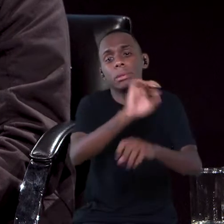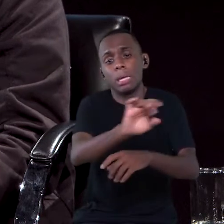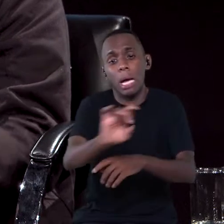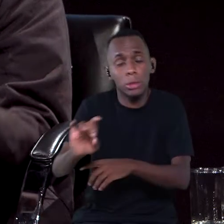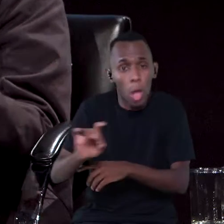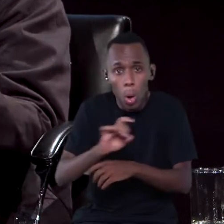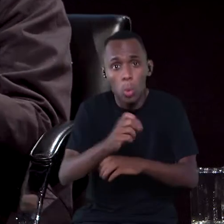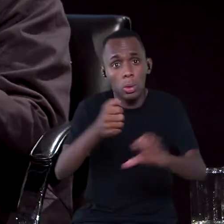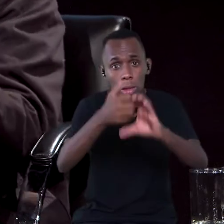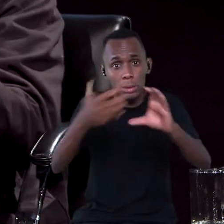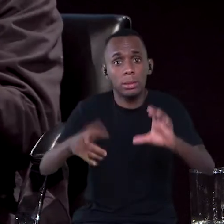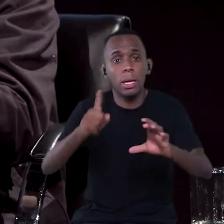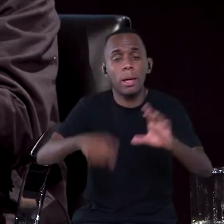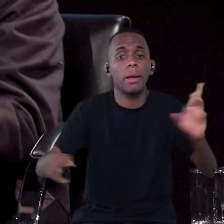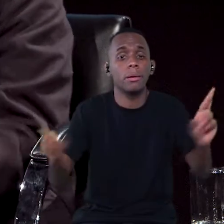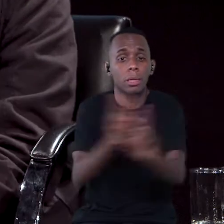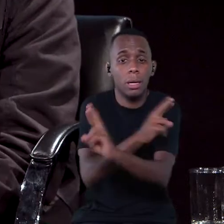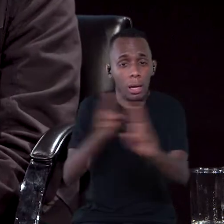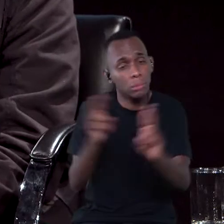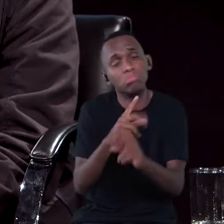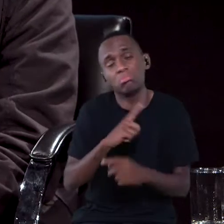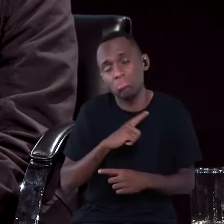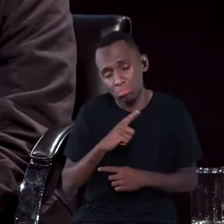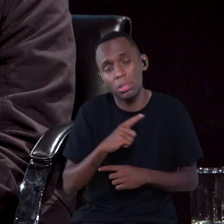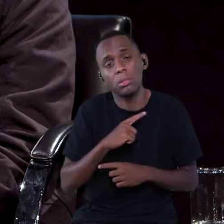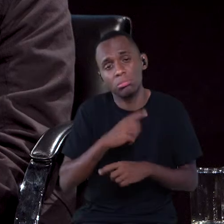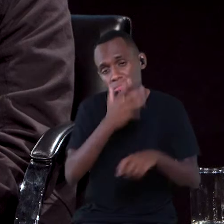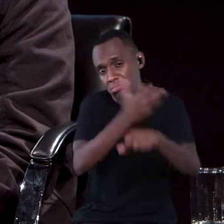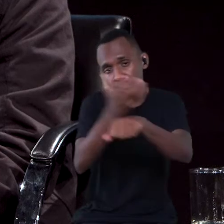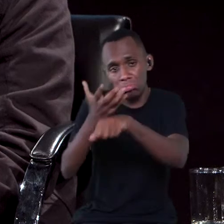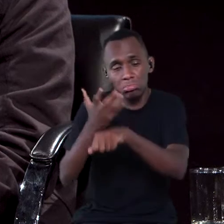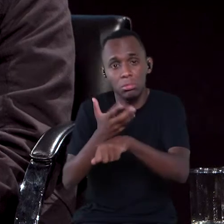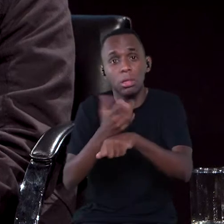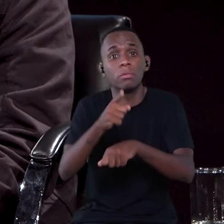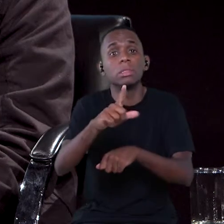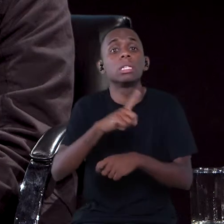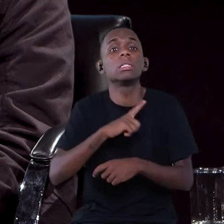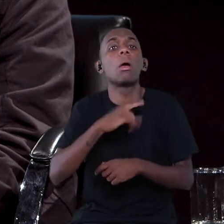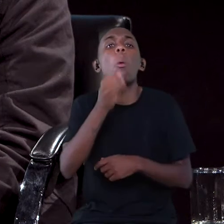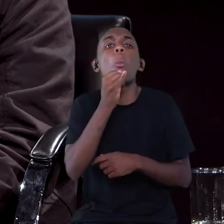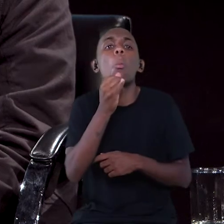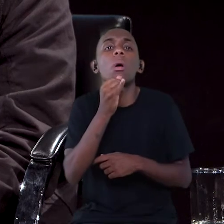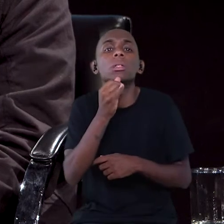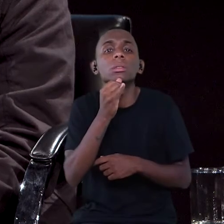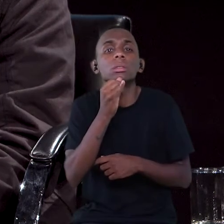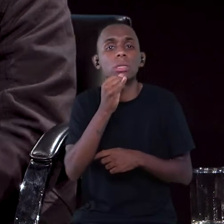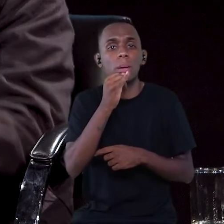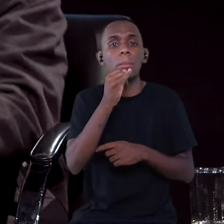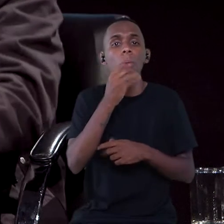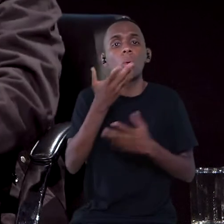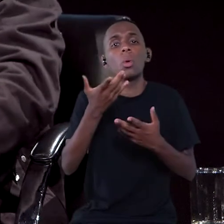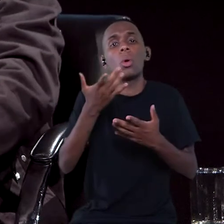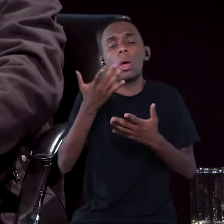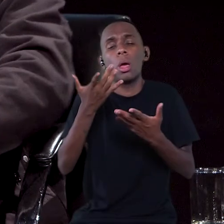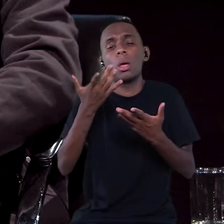continuam sendo áreas de diálogo interdisciplinar. Você tem, por exemplo, aí na área dos estudos